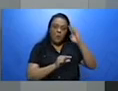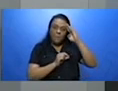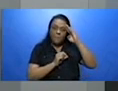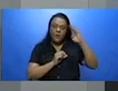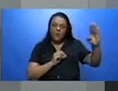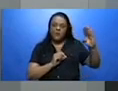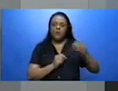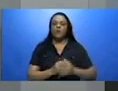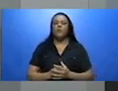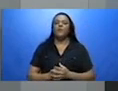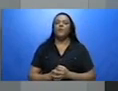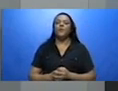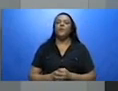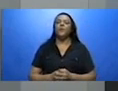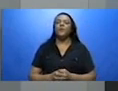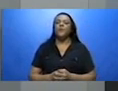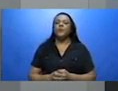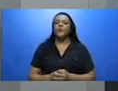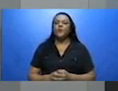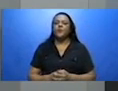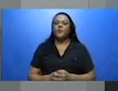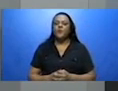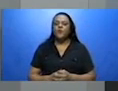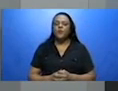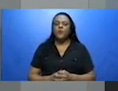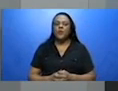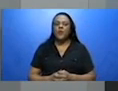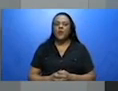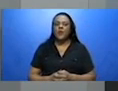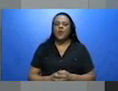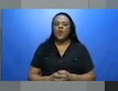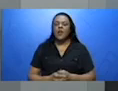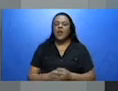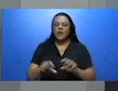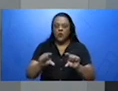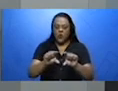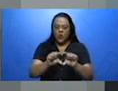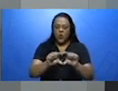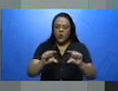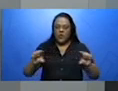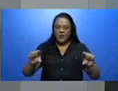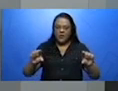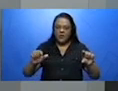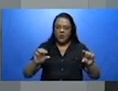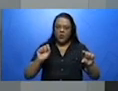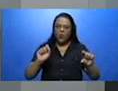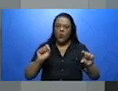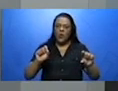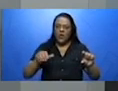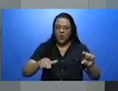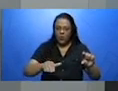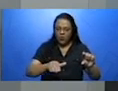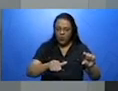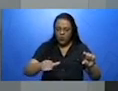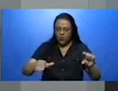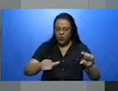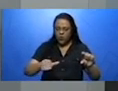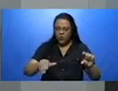recapituladinha. Bom, todas essas orações subordinadas, elas